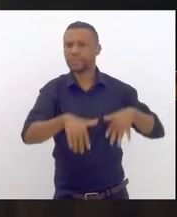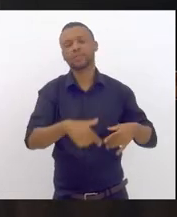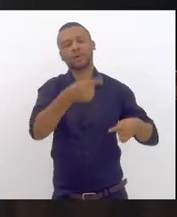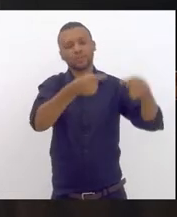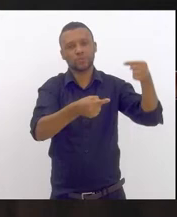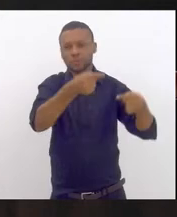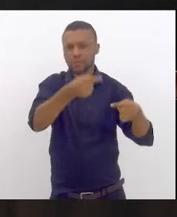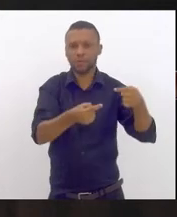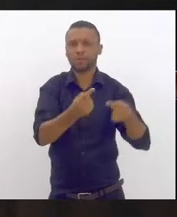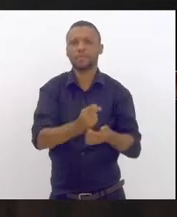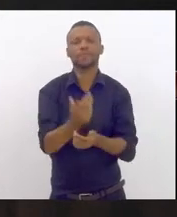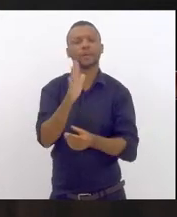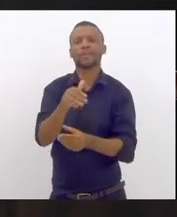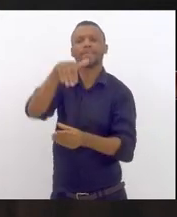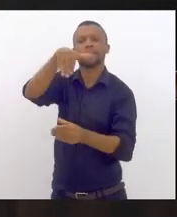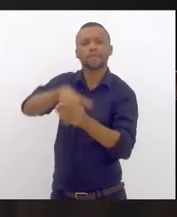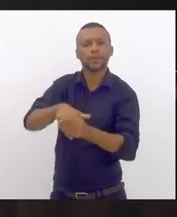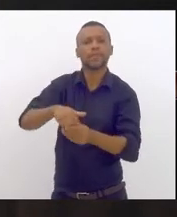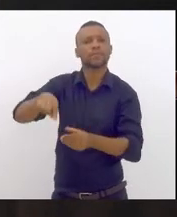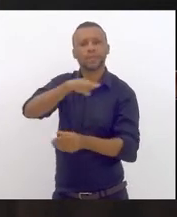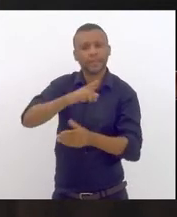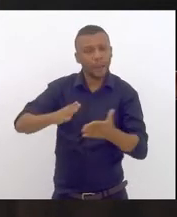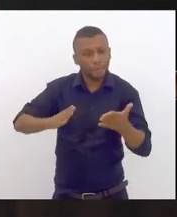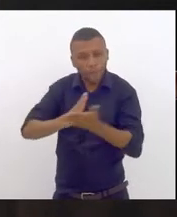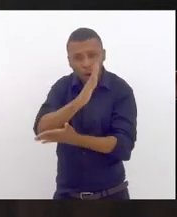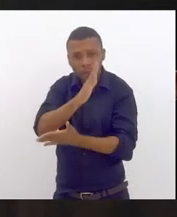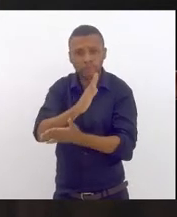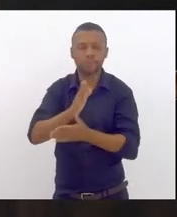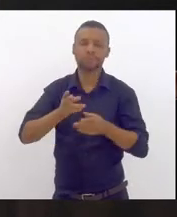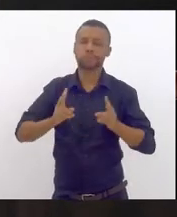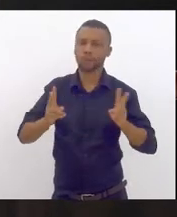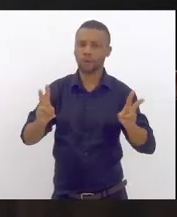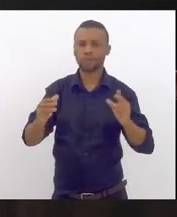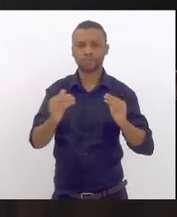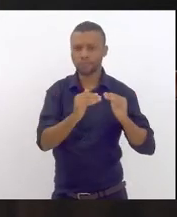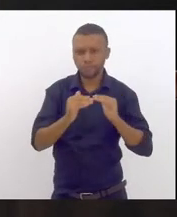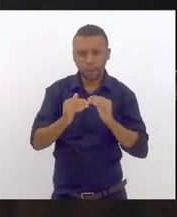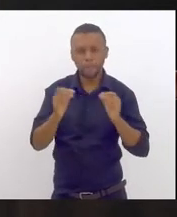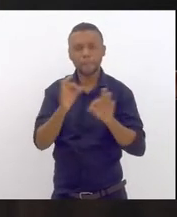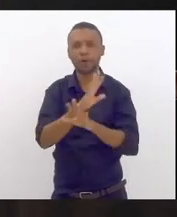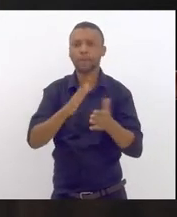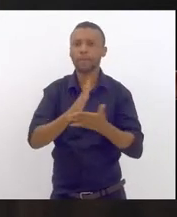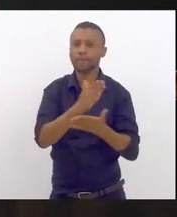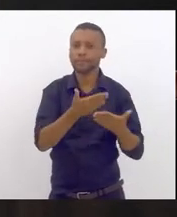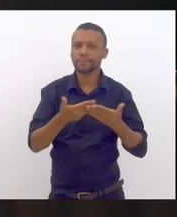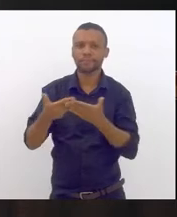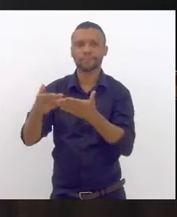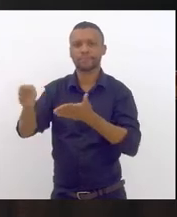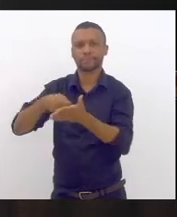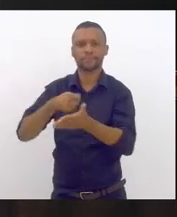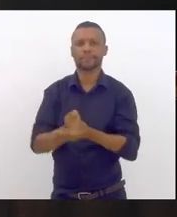discussão. Em votação, senhores que aprovam, permaneçam como estão. Aprovado, vai à promulgação. Pela ordem, senhora